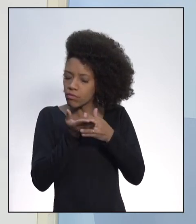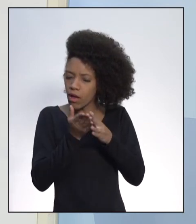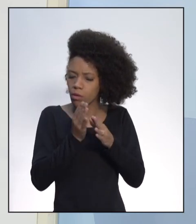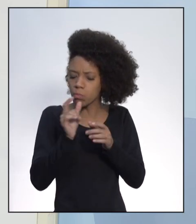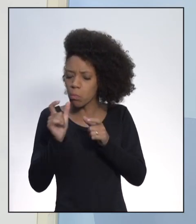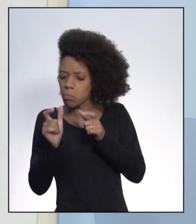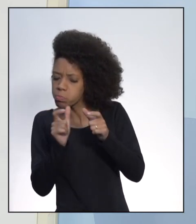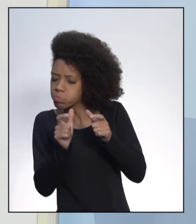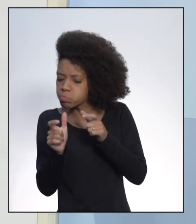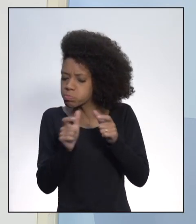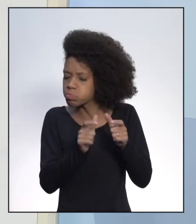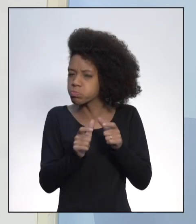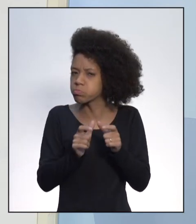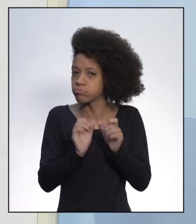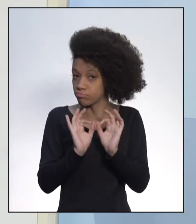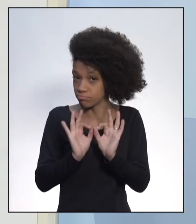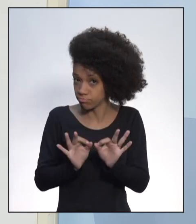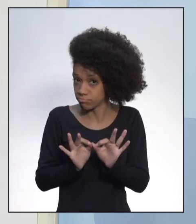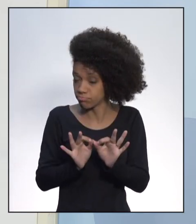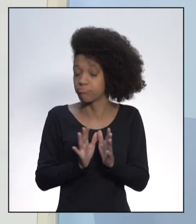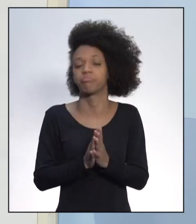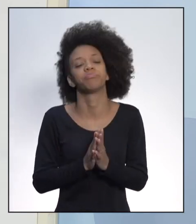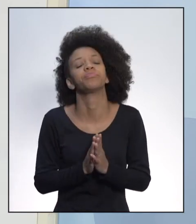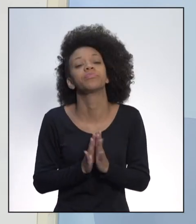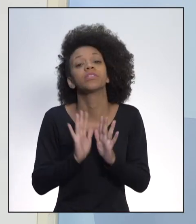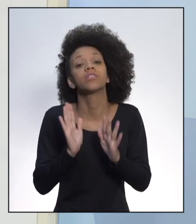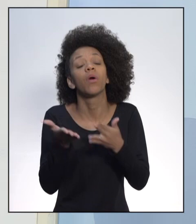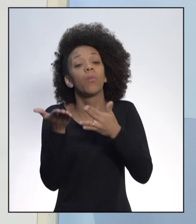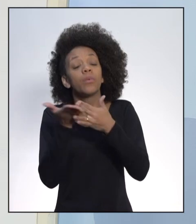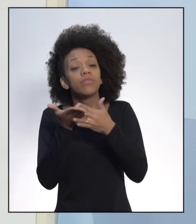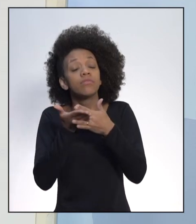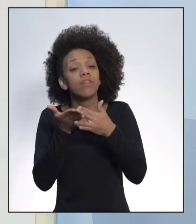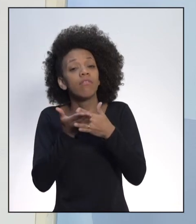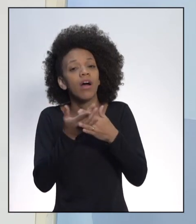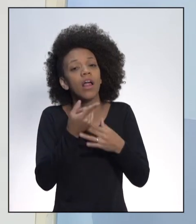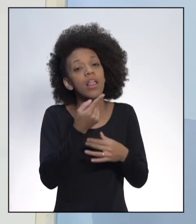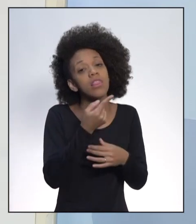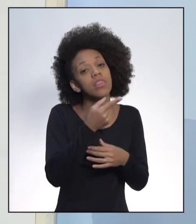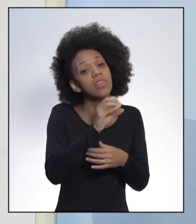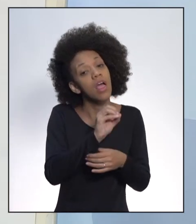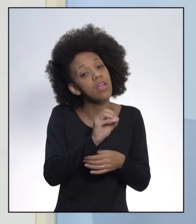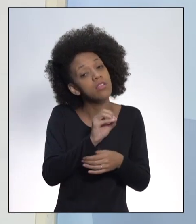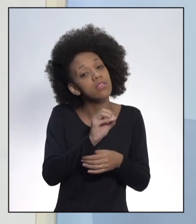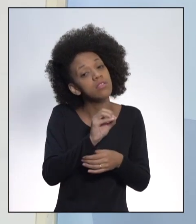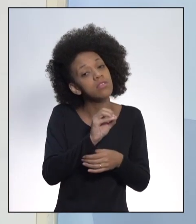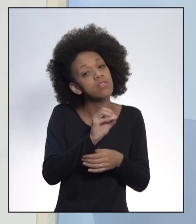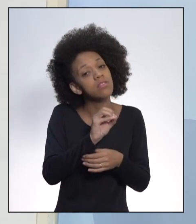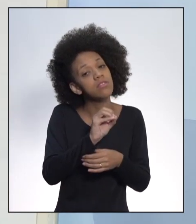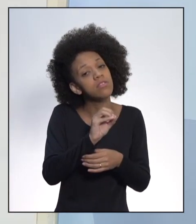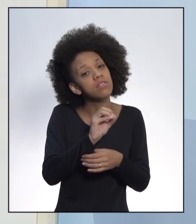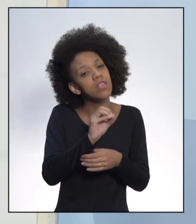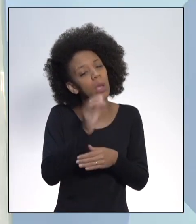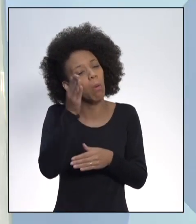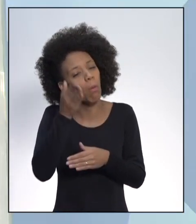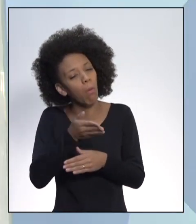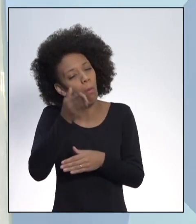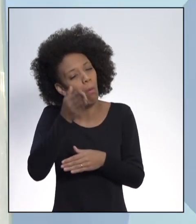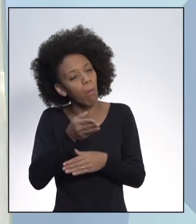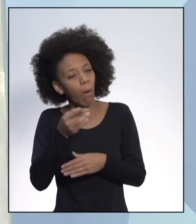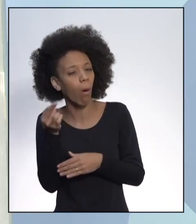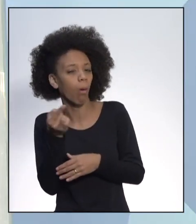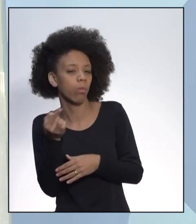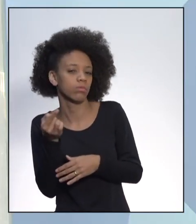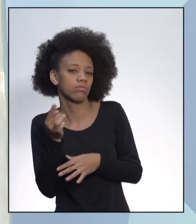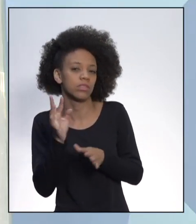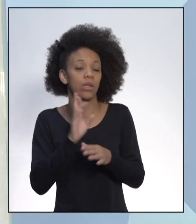encontra. Certo? Então aqui, o intervalo é entre 10 e 11. Então ficaria